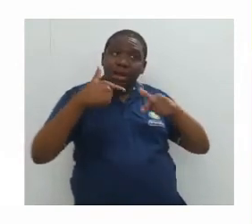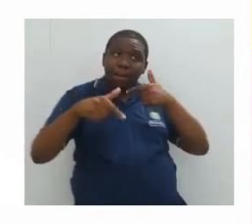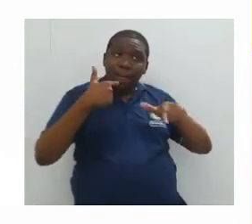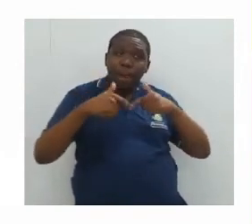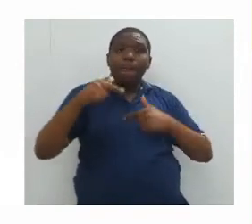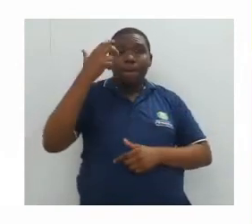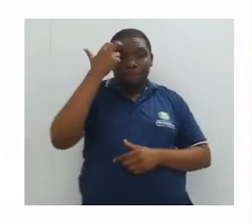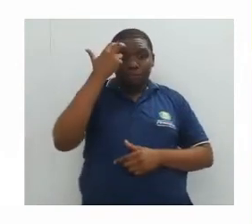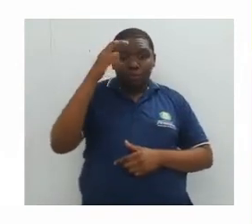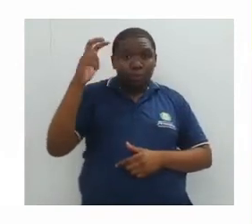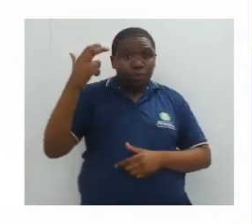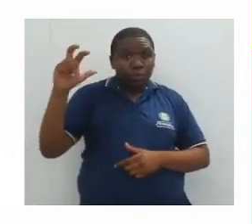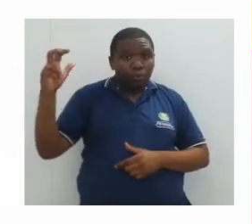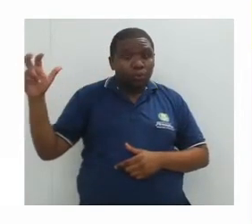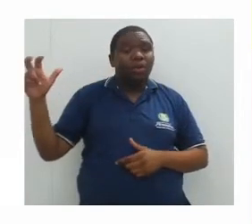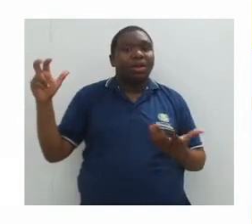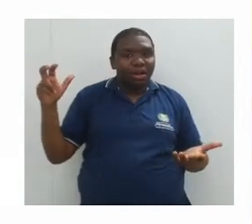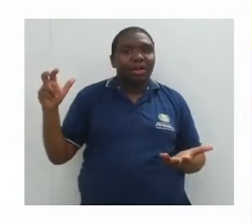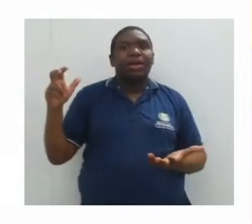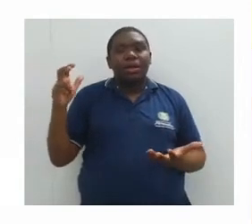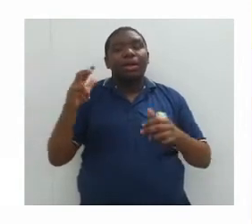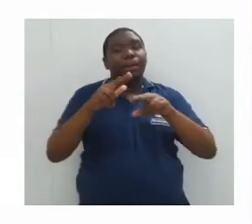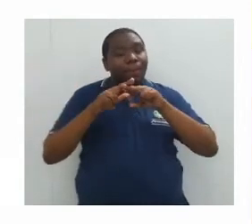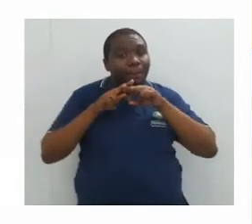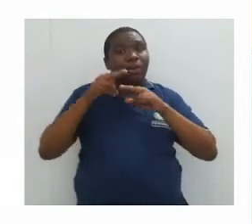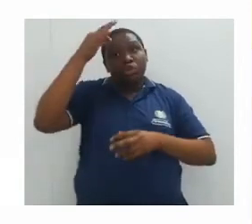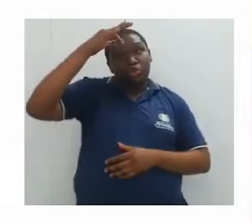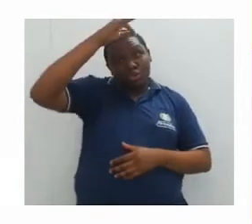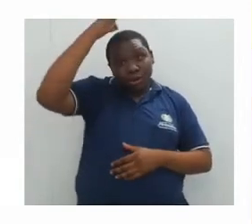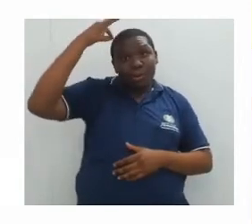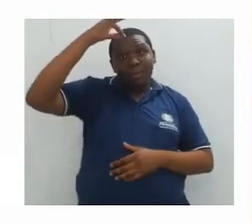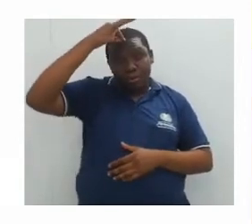cultural, onde eles vão, através dos guias espirituais,